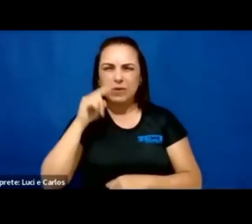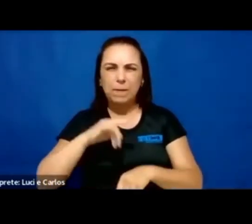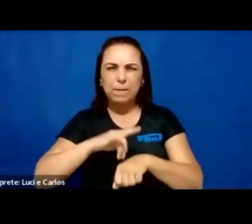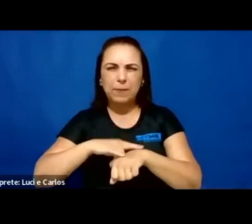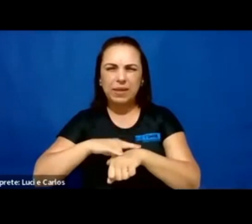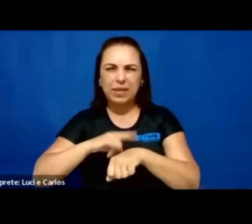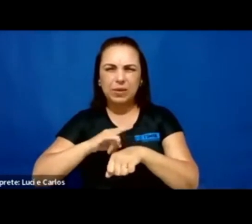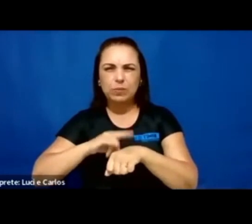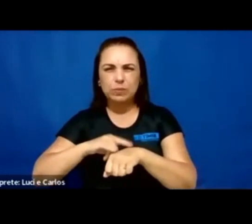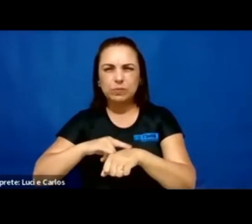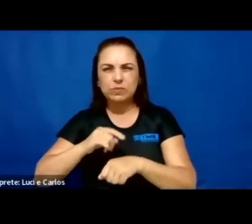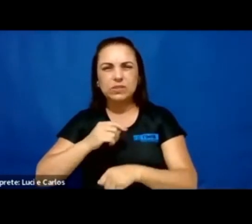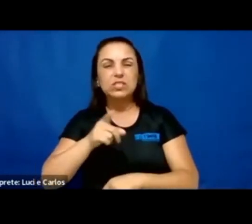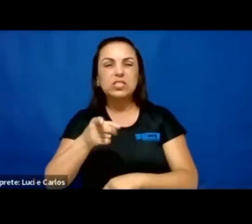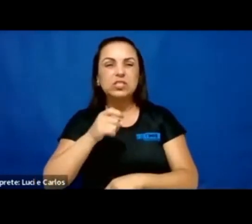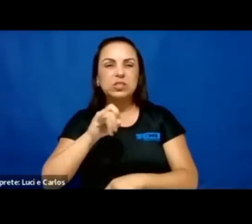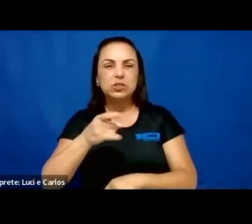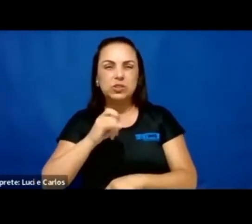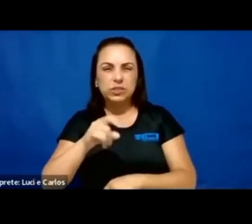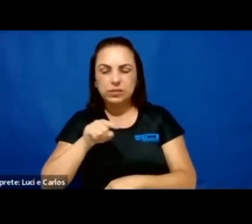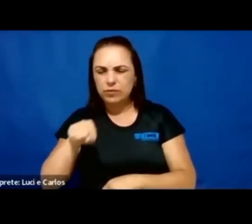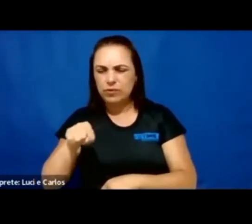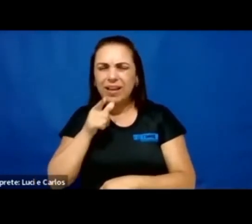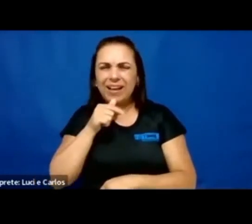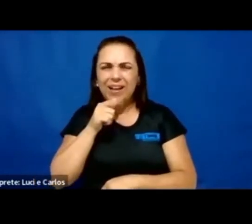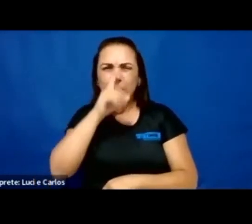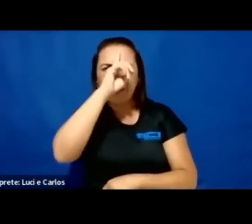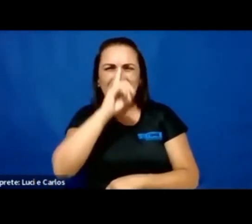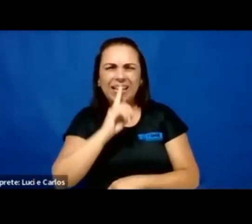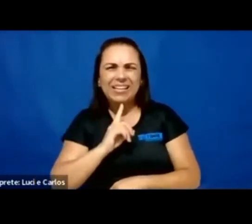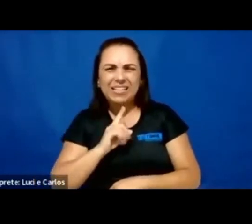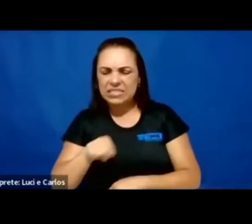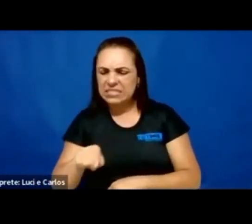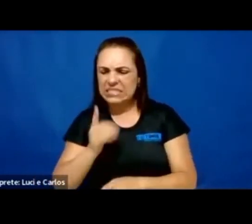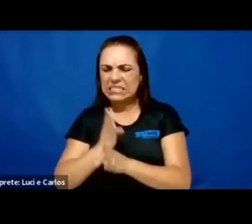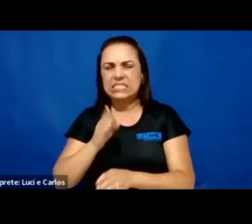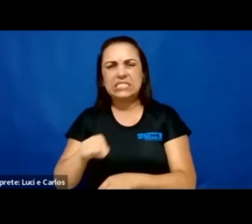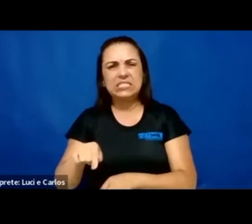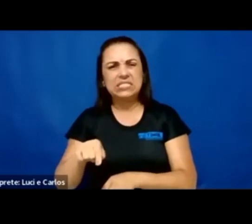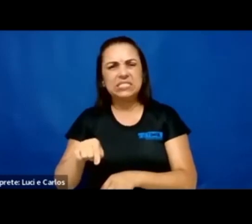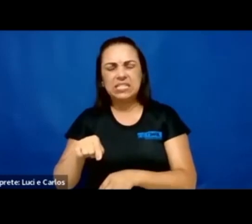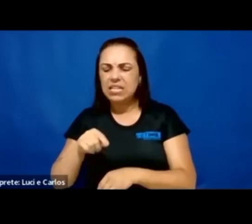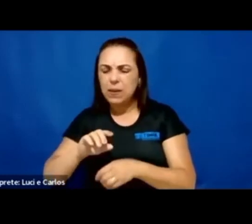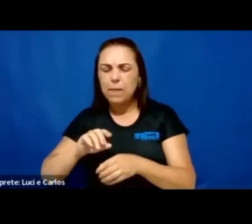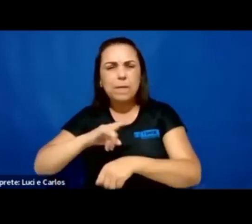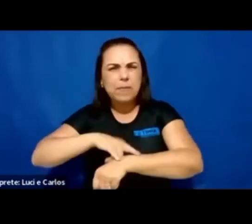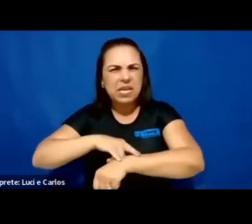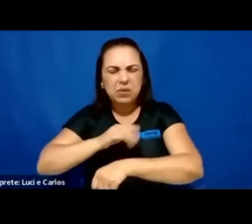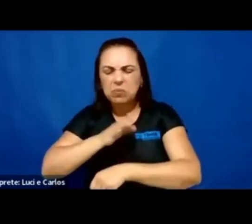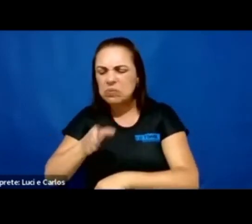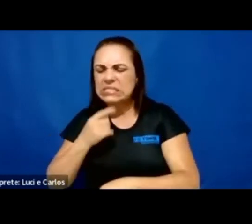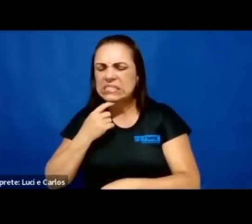Isso significa que você está desidratado. Quando você está desidratado, um dos lugares aonde a gente armazena